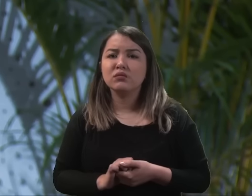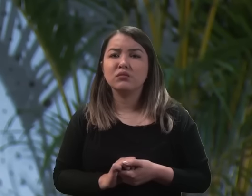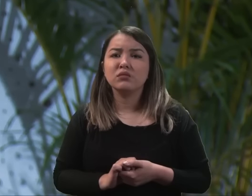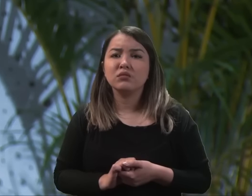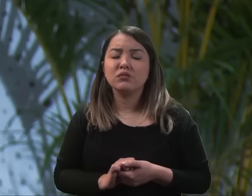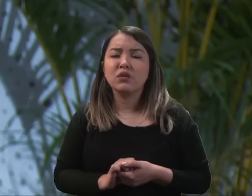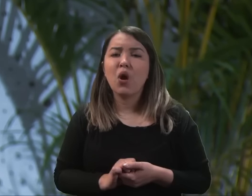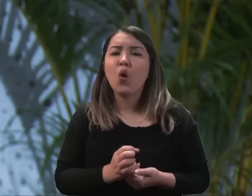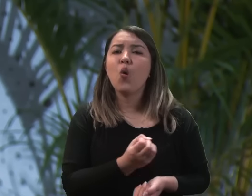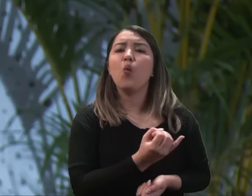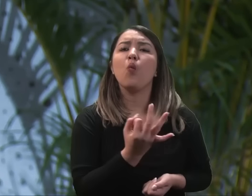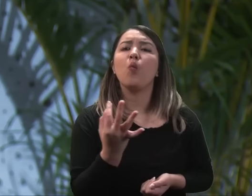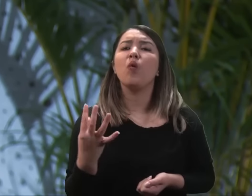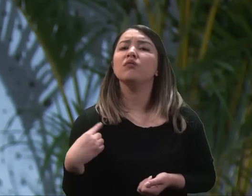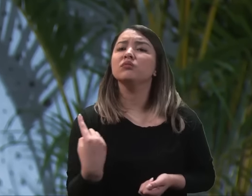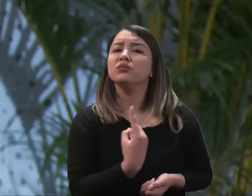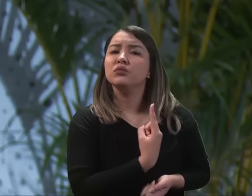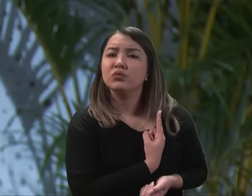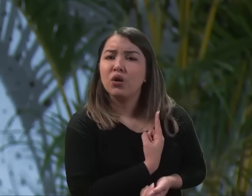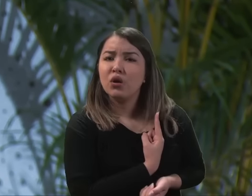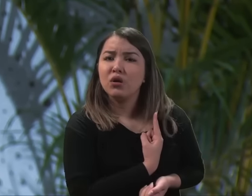quantos de nós somos